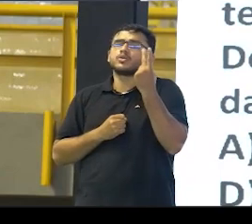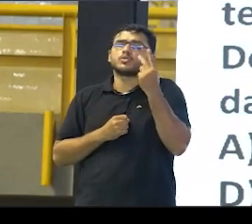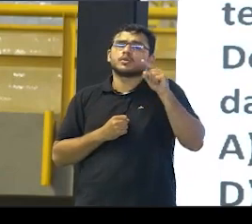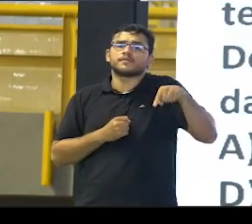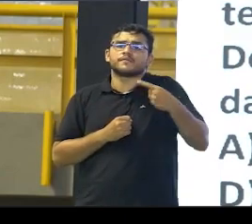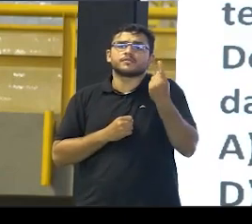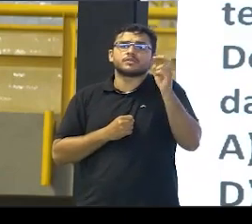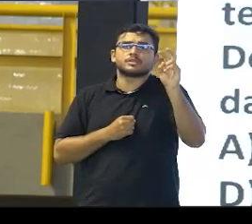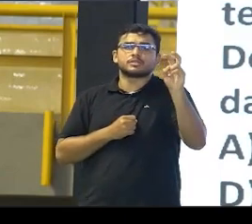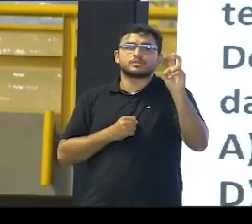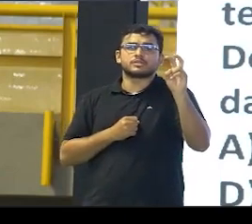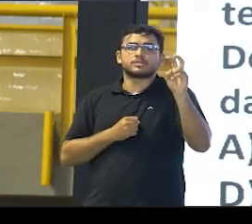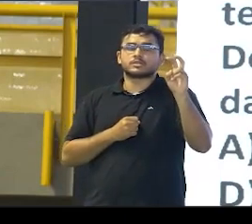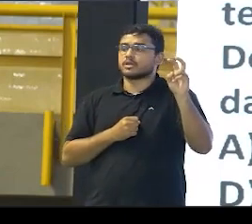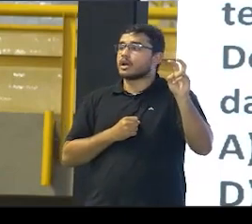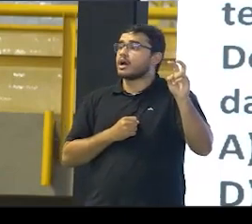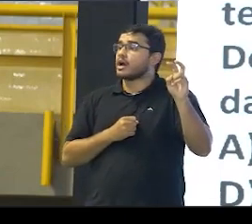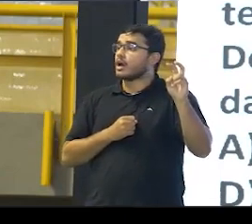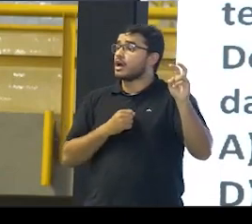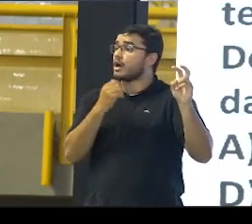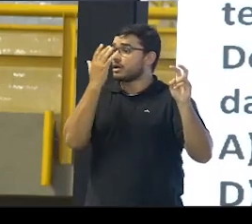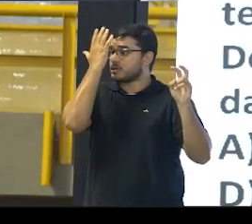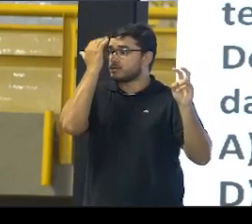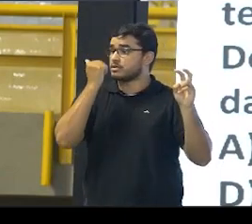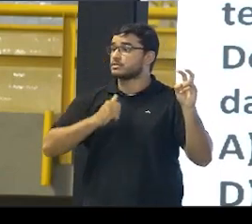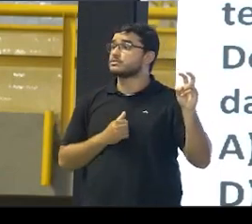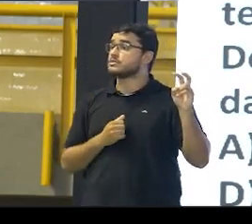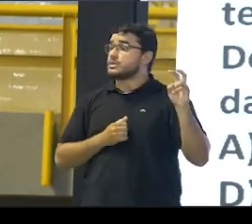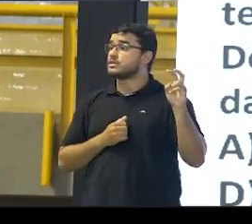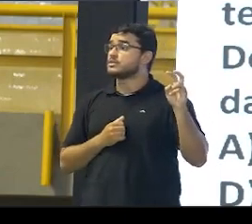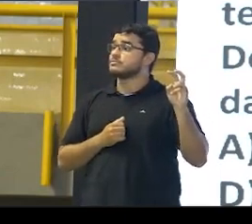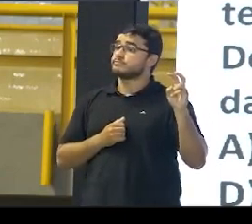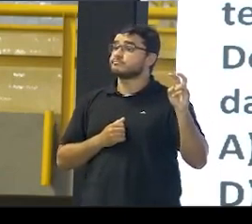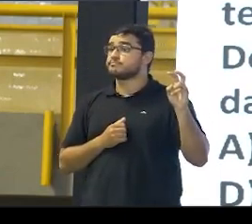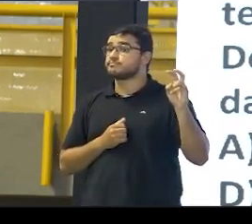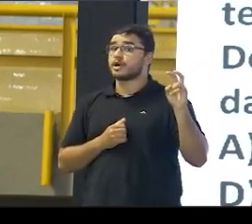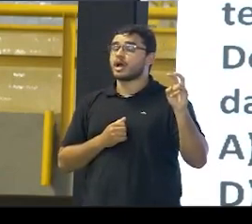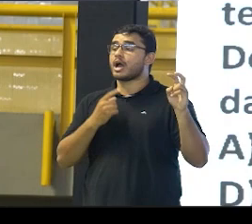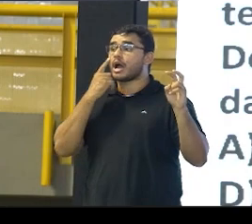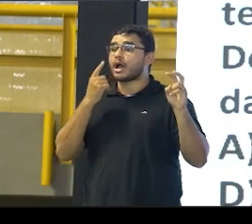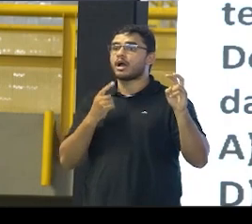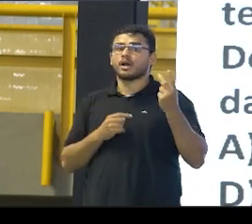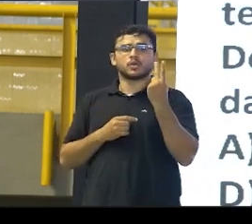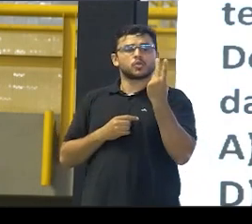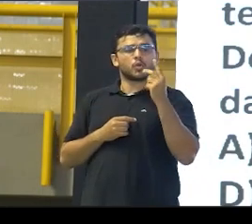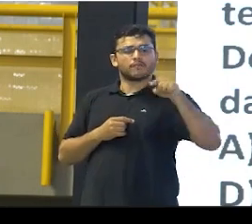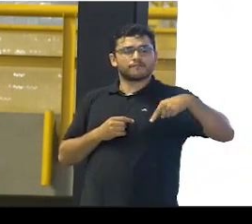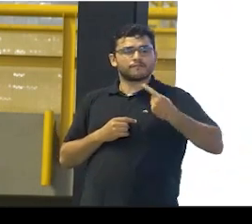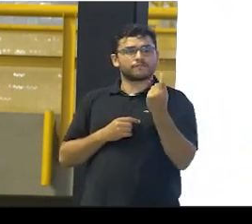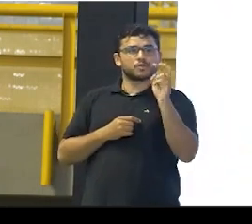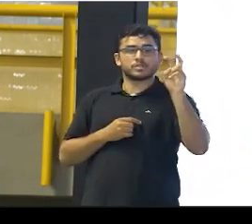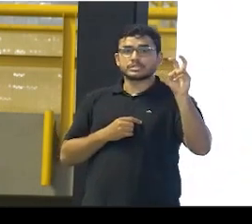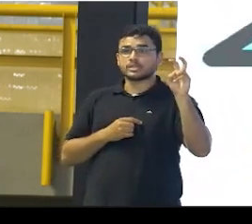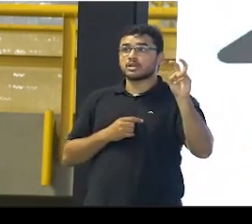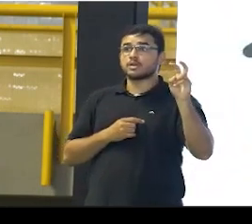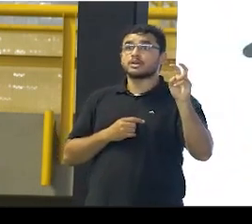por 2,5, tá certo? Sempre lembrando que uma polegada são 2,5